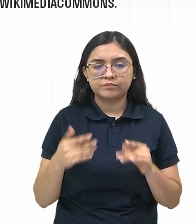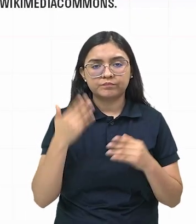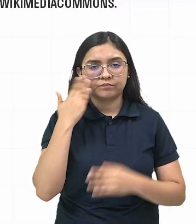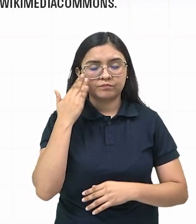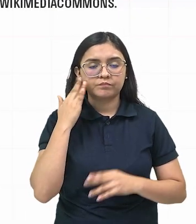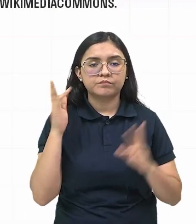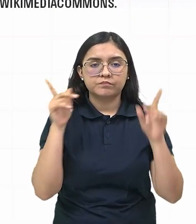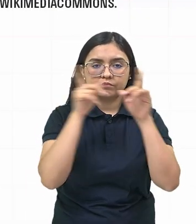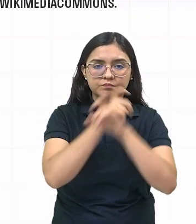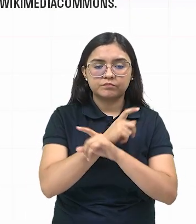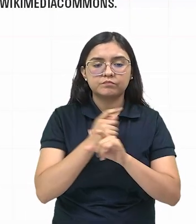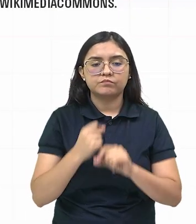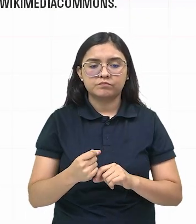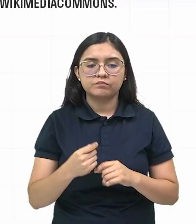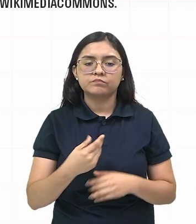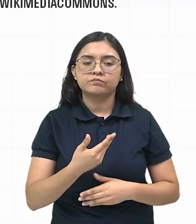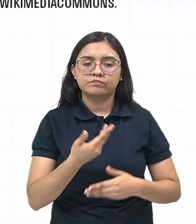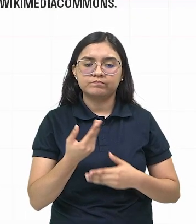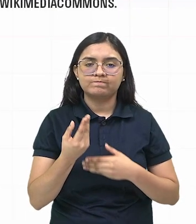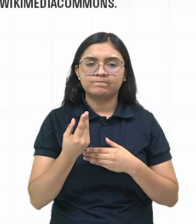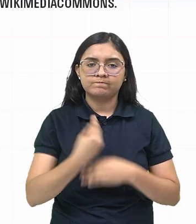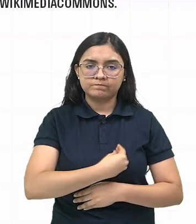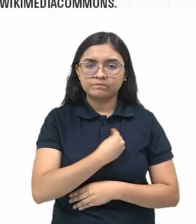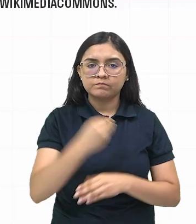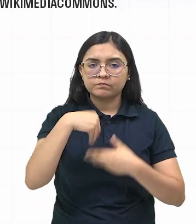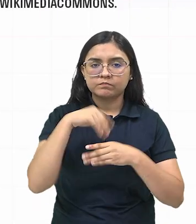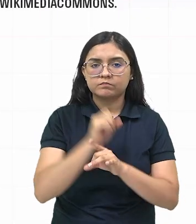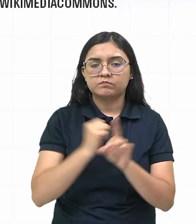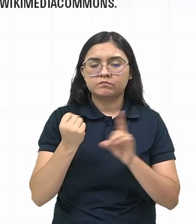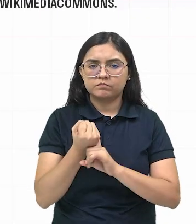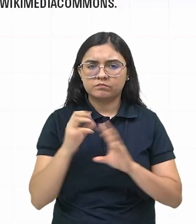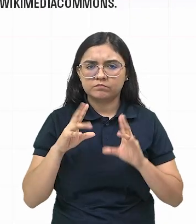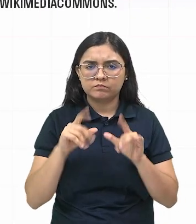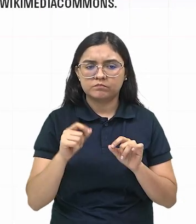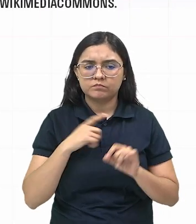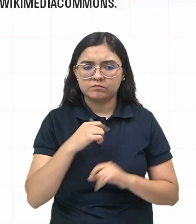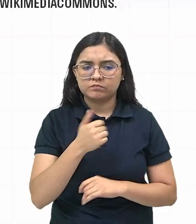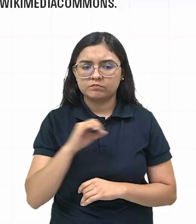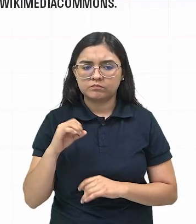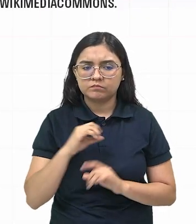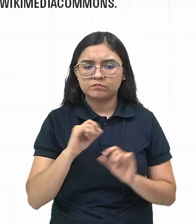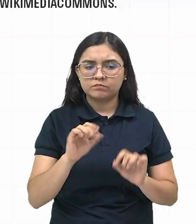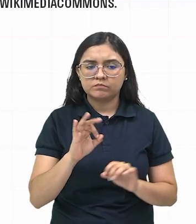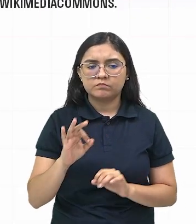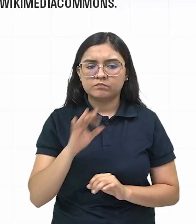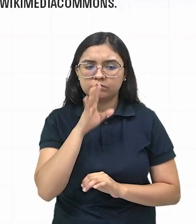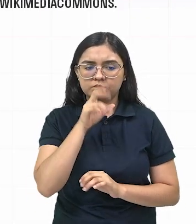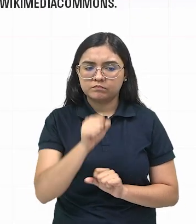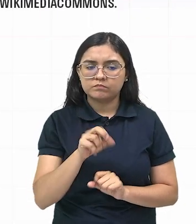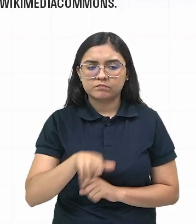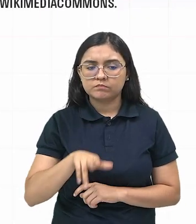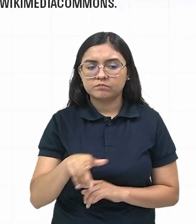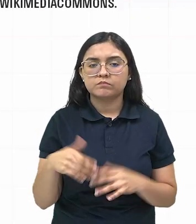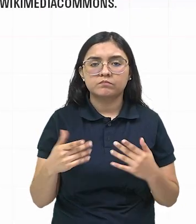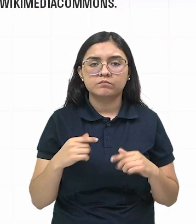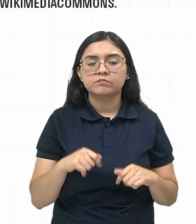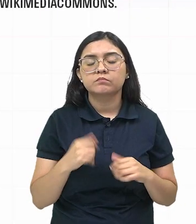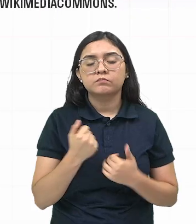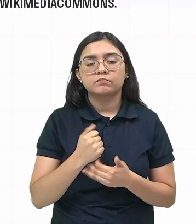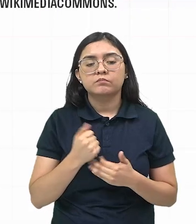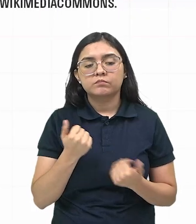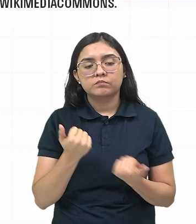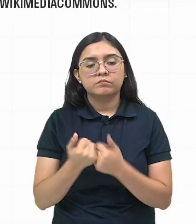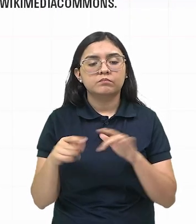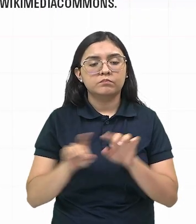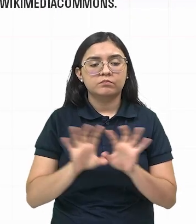o quanto é difícil conviver na sociedade, né? Nem todo mundo é 100% forte, não. Então precisa ter um apoio, precisa